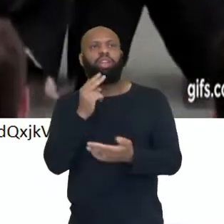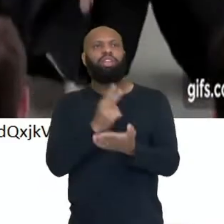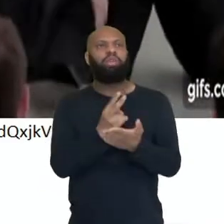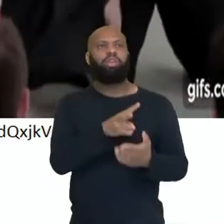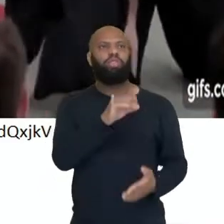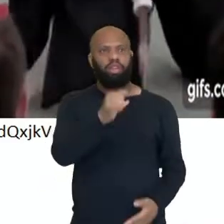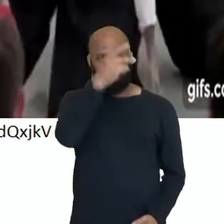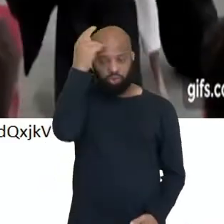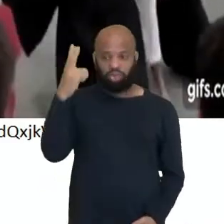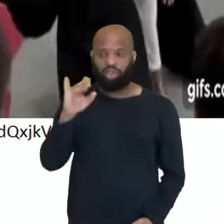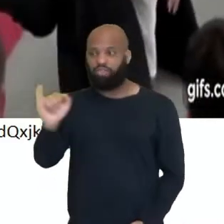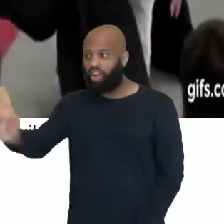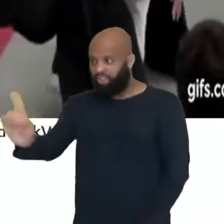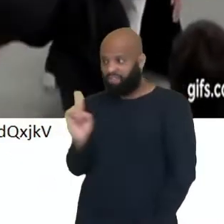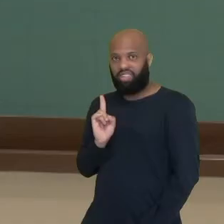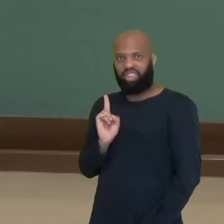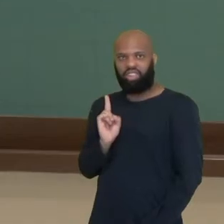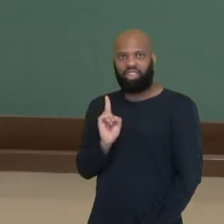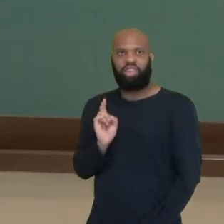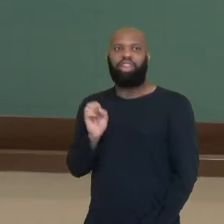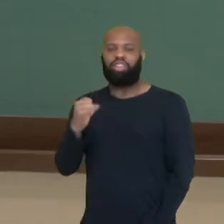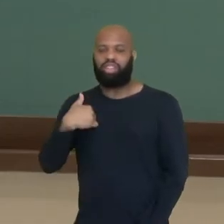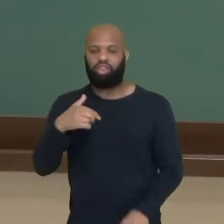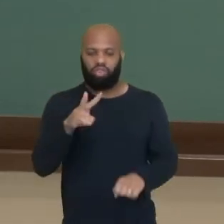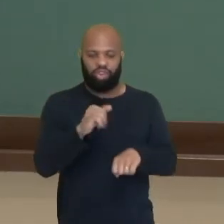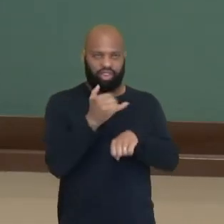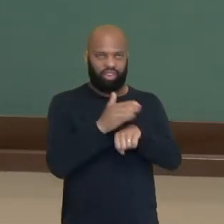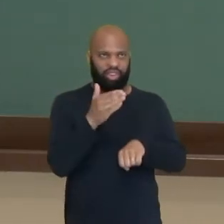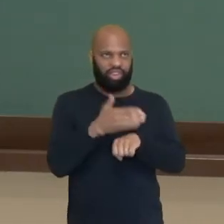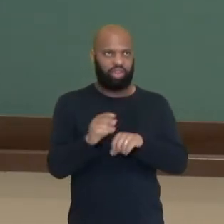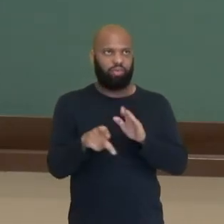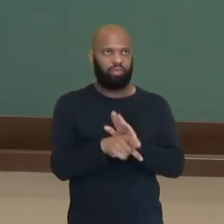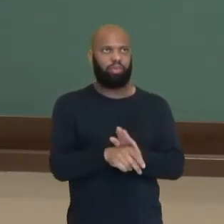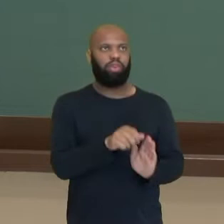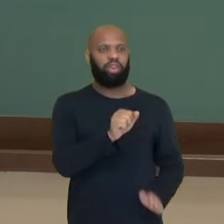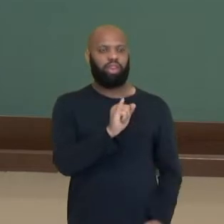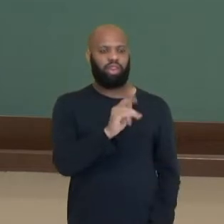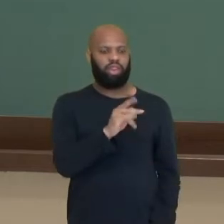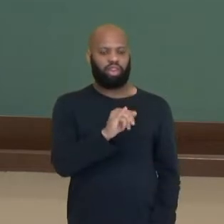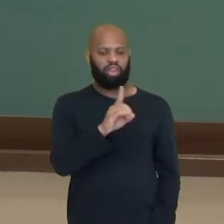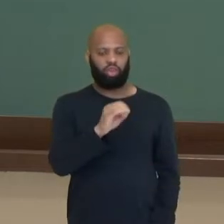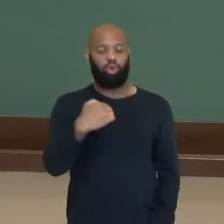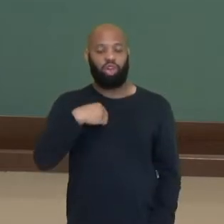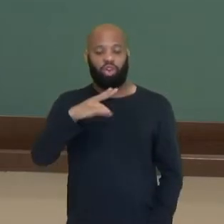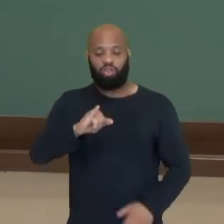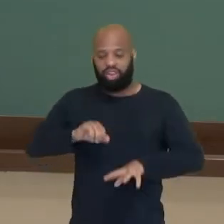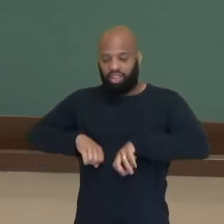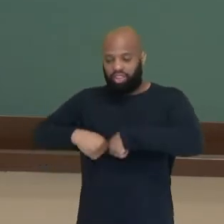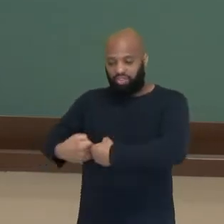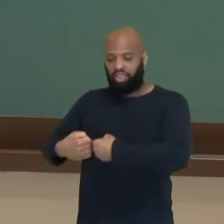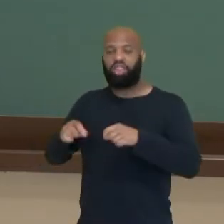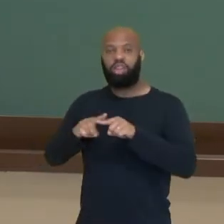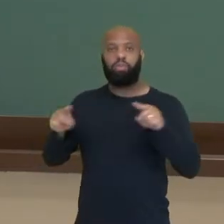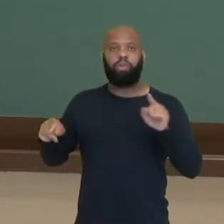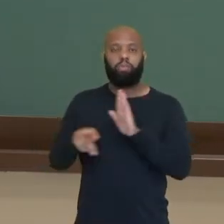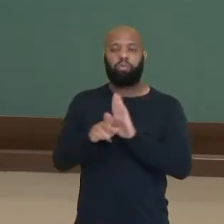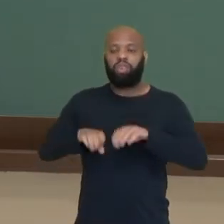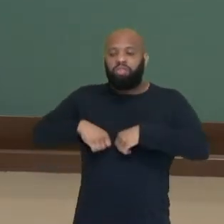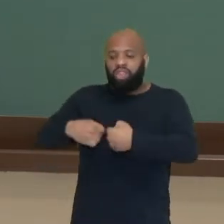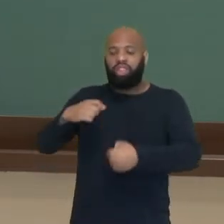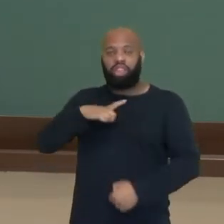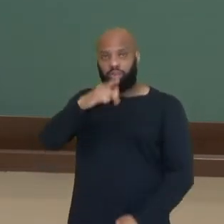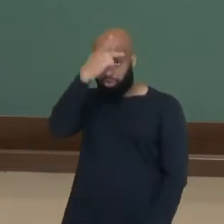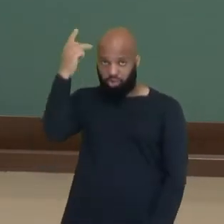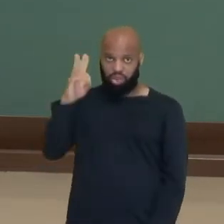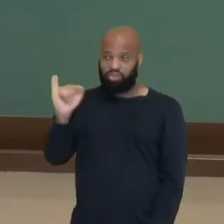que vai vir. Se eu tenho que praticar o treino de Aikido, eu tenho que praticar a defesa. Mas para eu defender, eu tenho que ter alguém